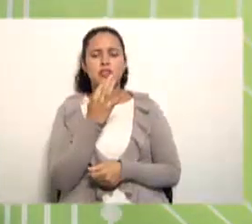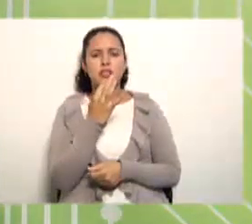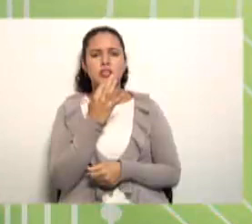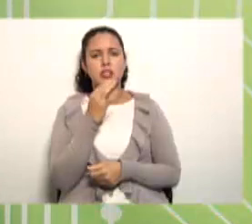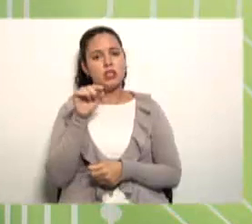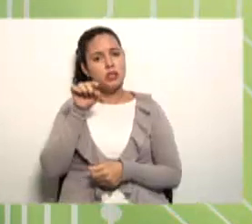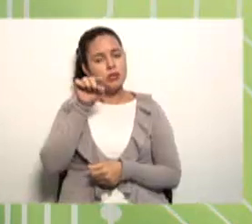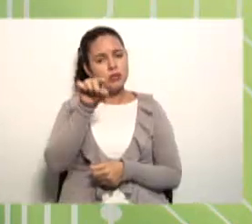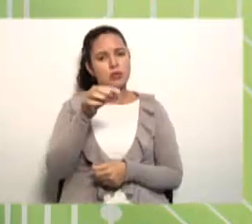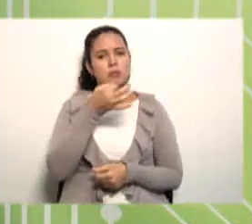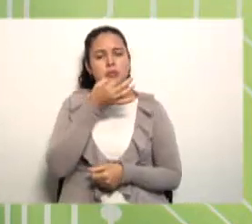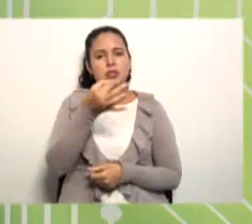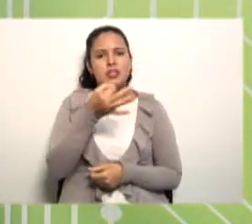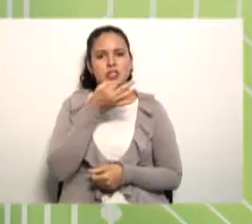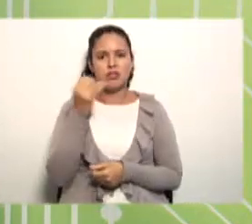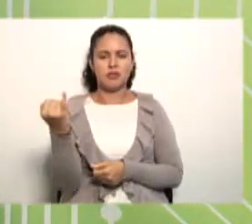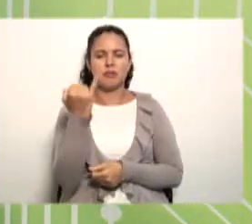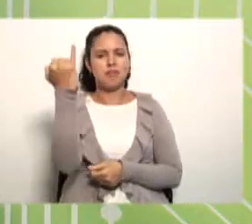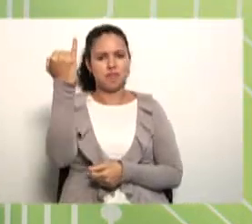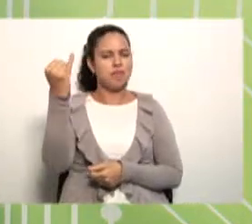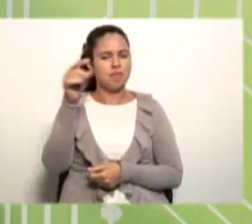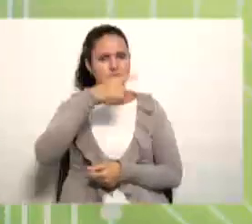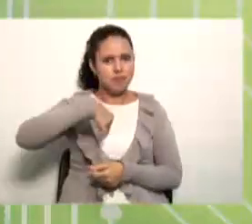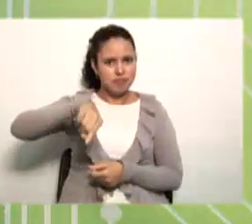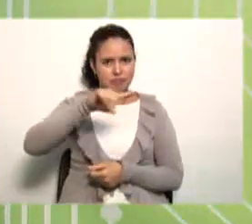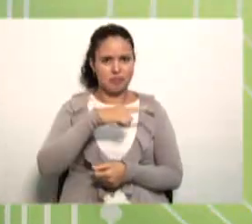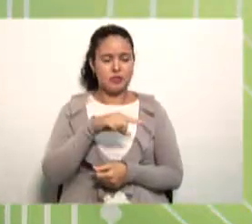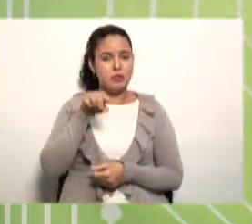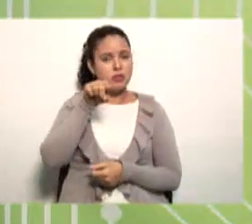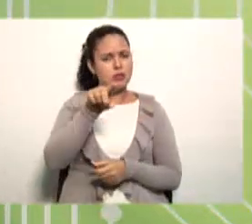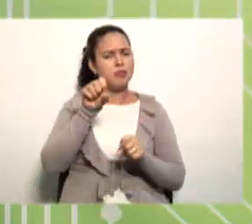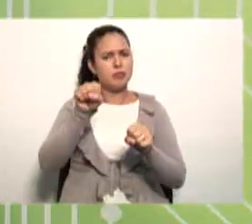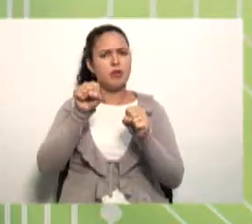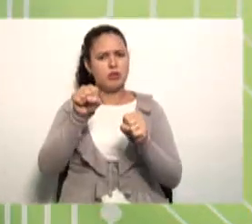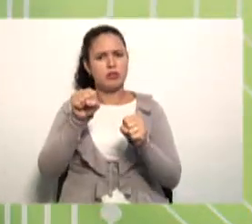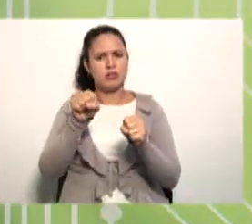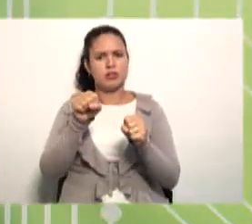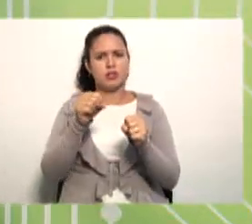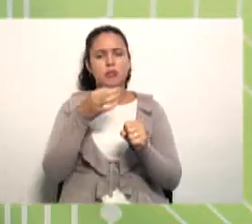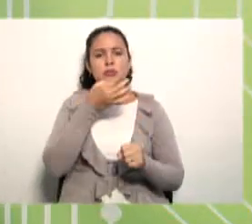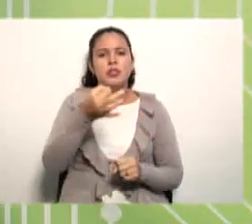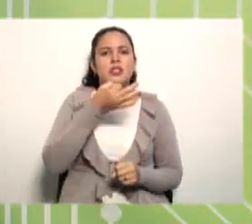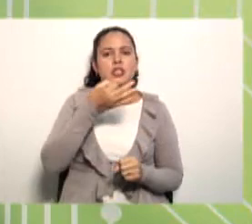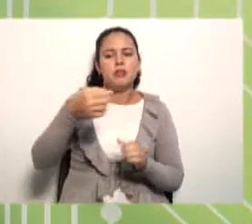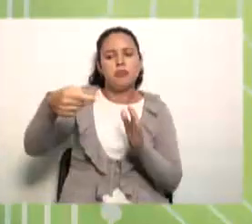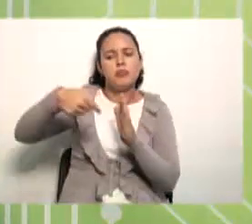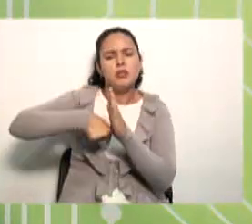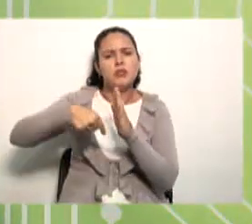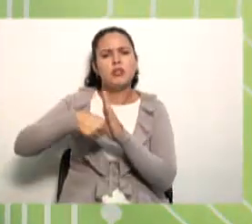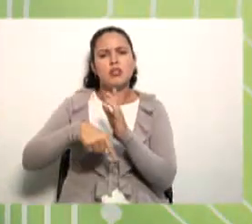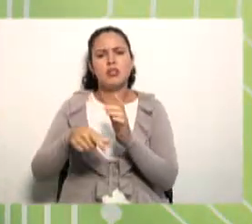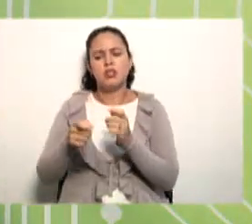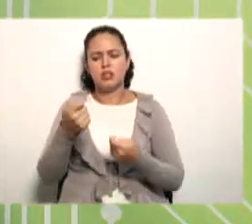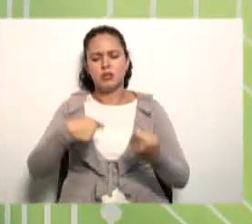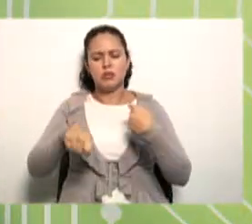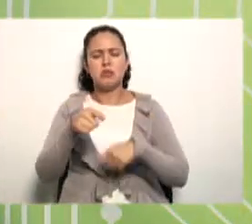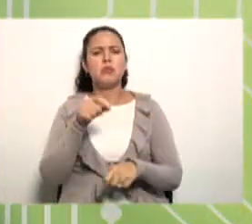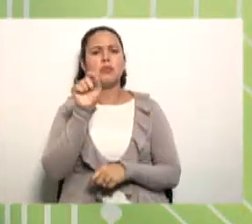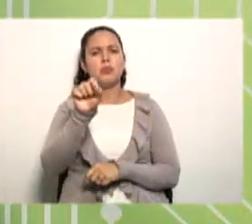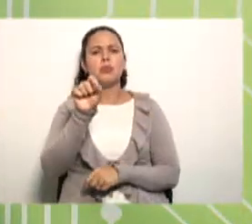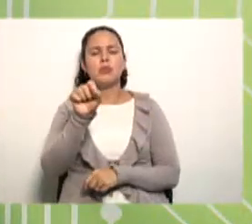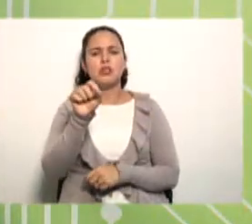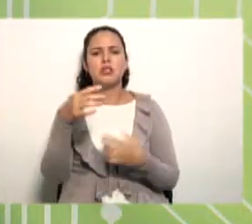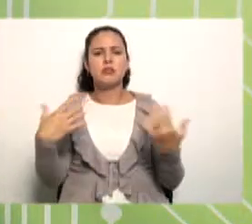sua opinião também é importante para nós. Se você que puder, mande a sua opinião. O que é economia para você? Quando a gente